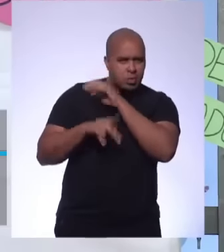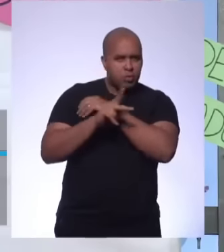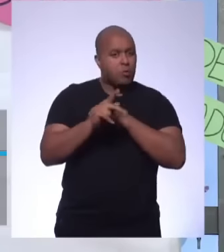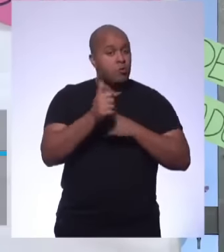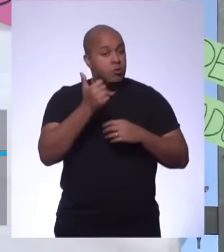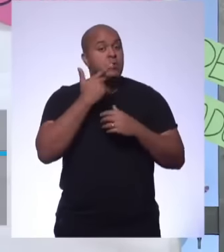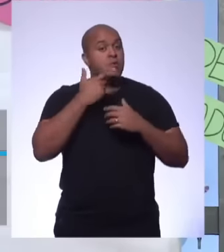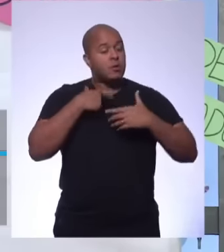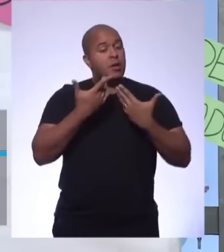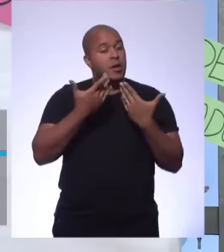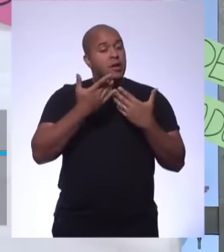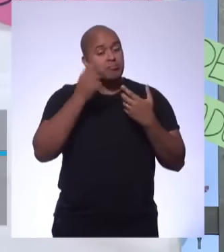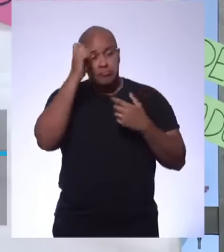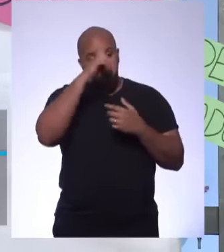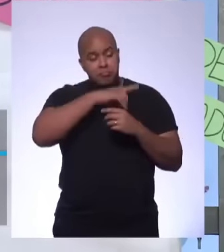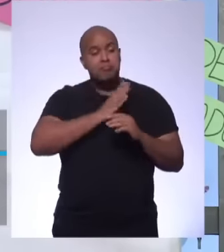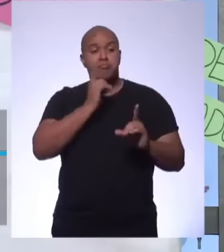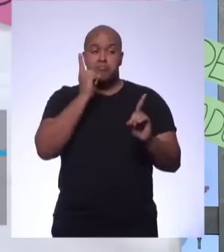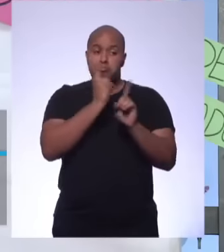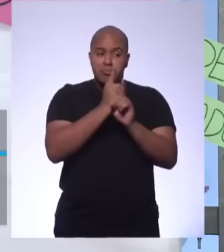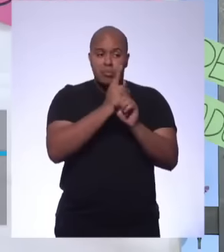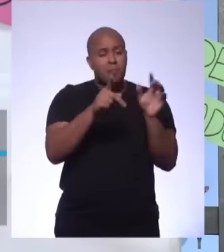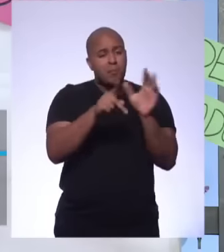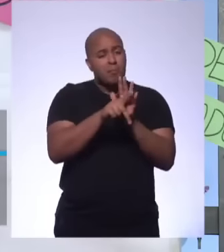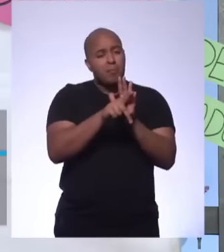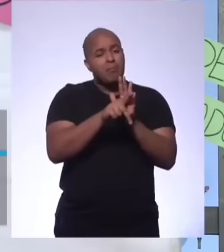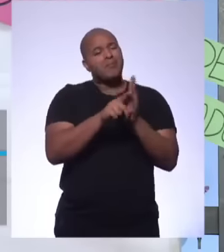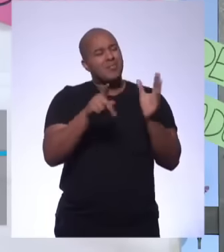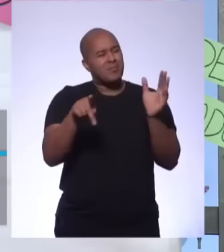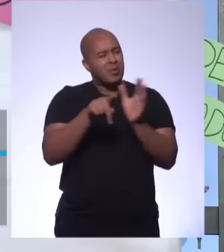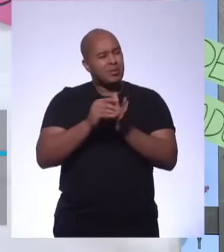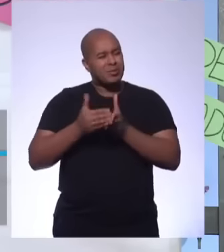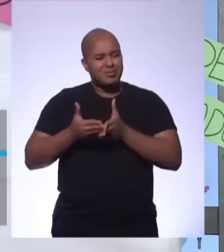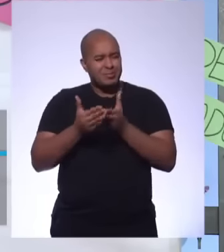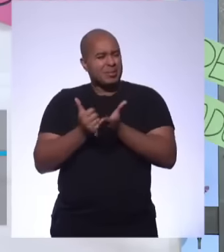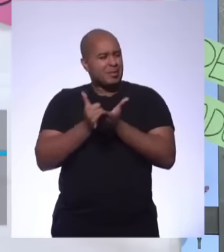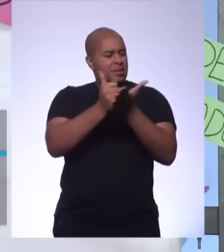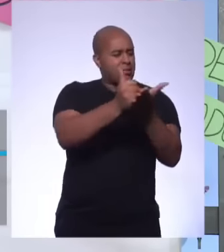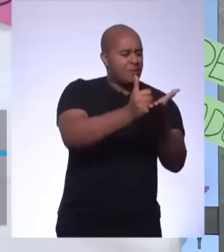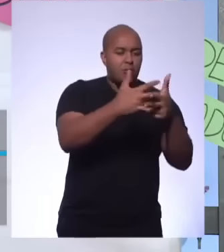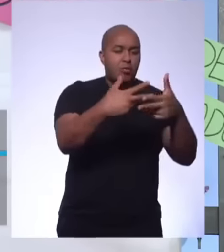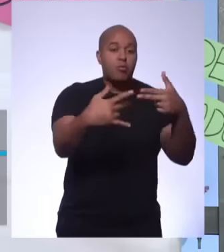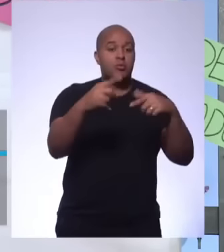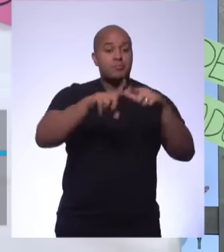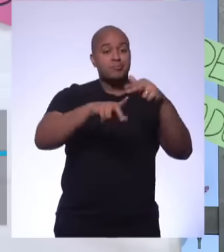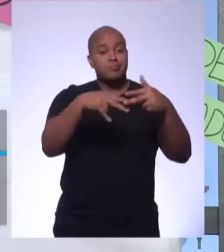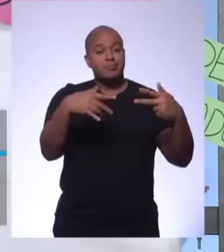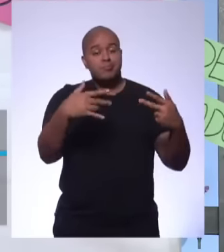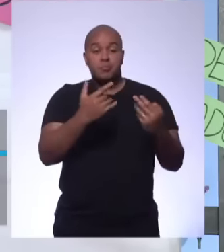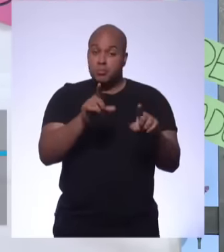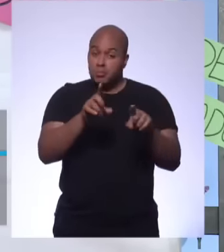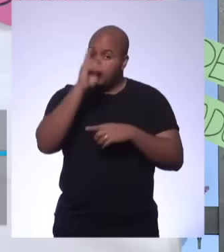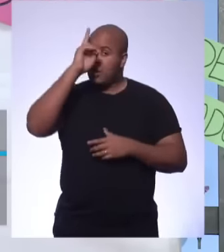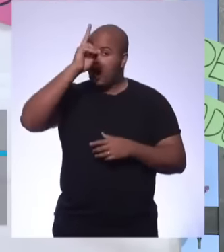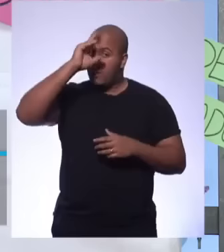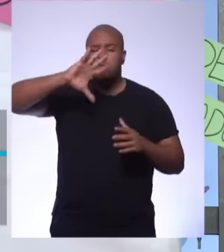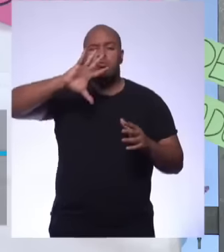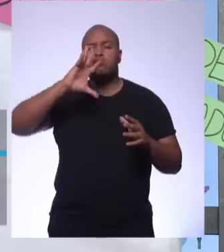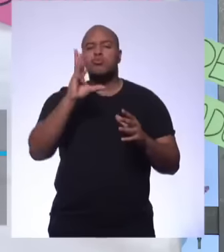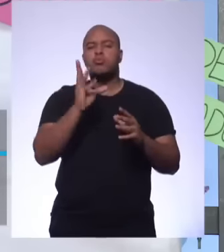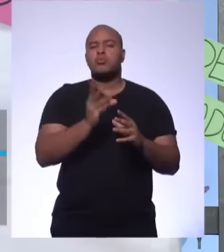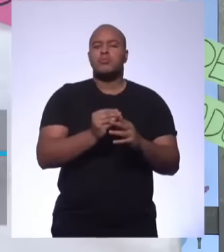dificuldades encontradas pelos mercadores para fazer o transporte desses produtos. Lembrando que tudo isso,